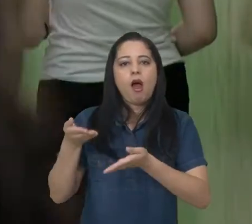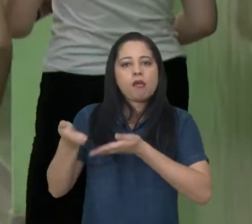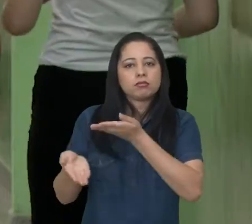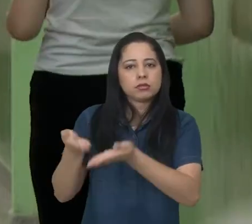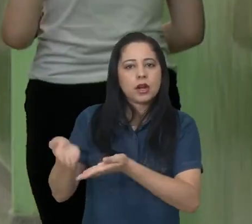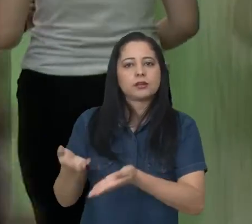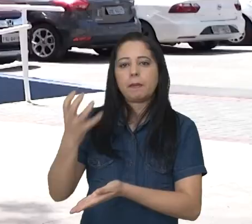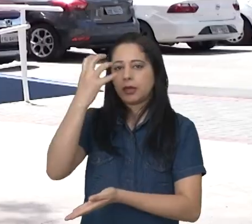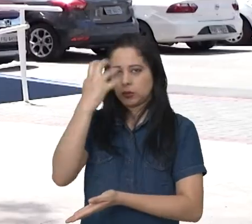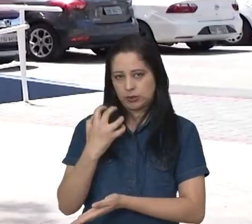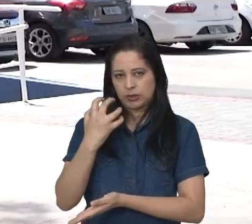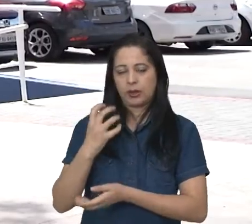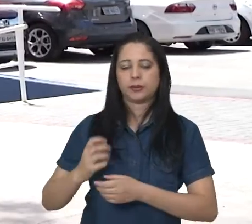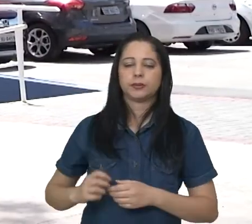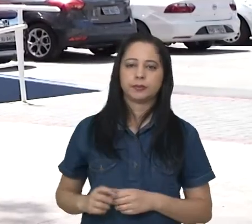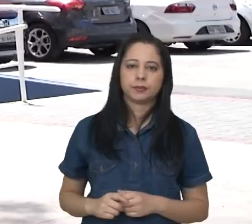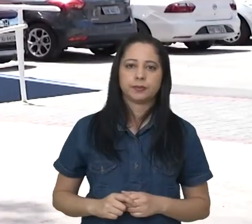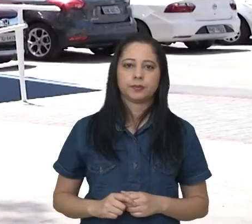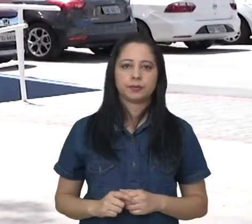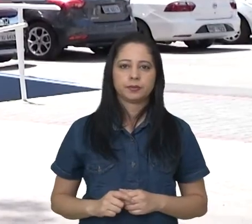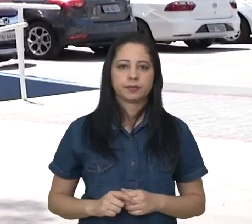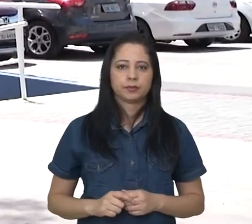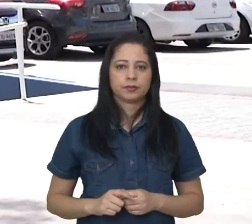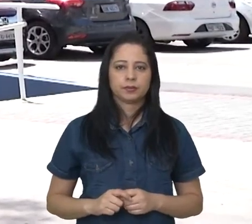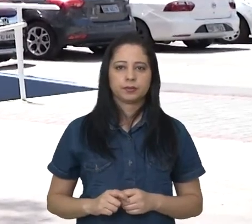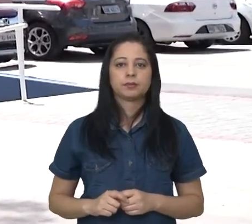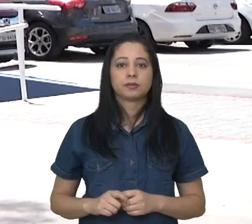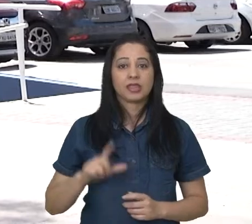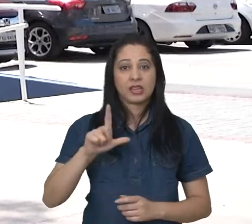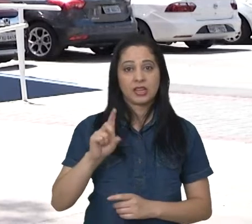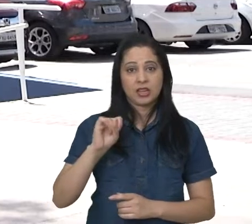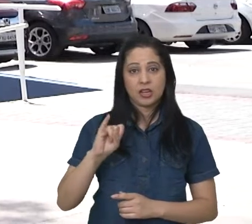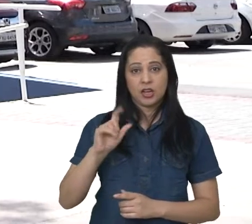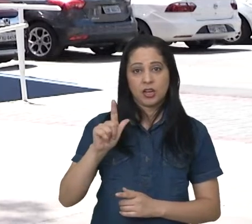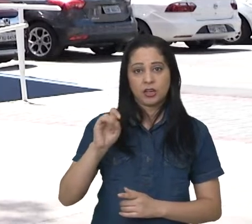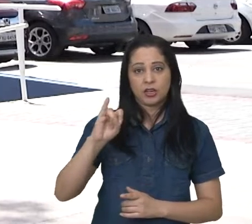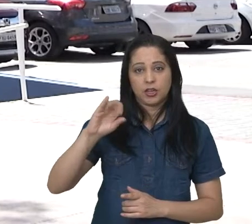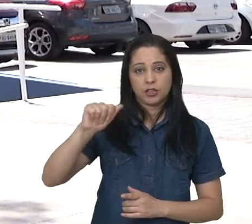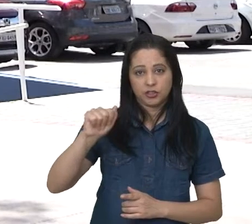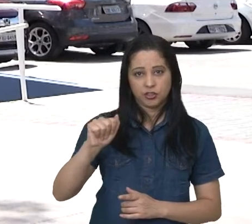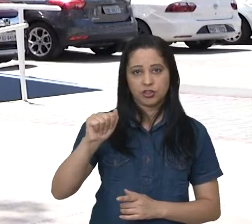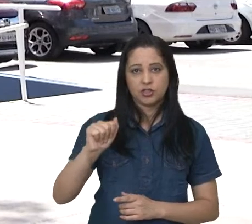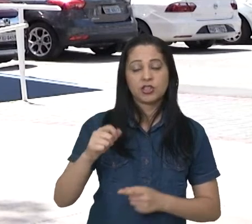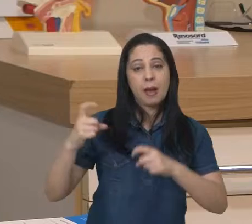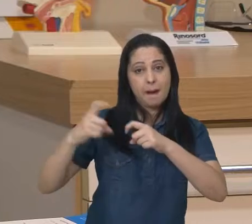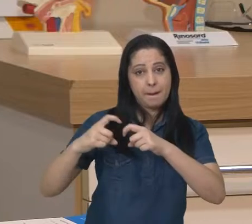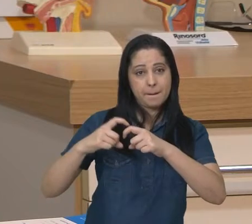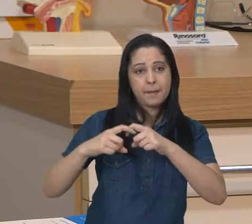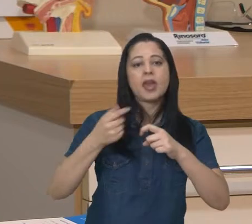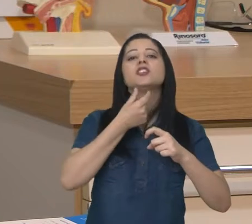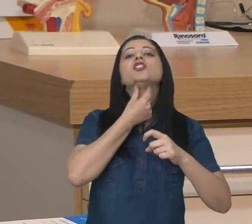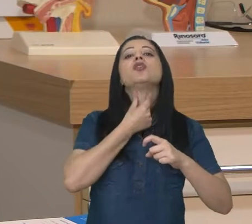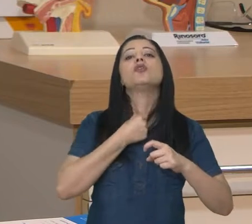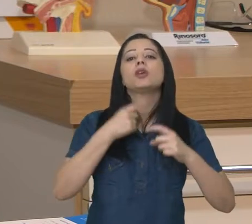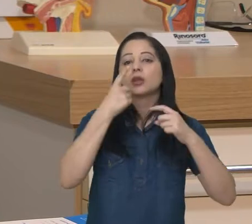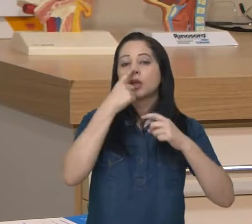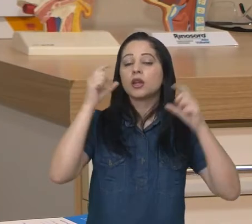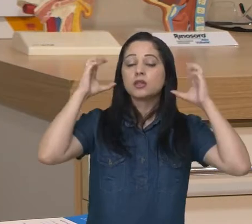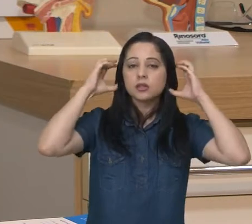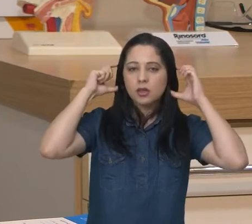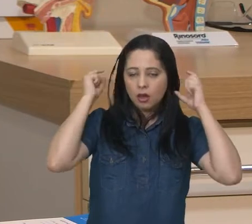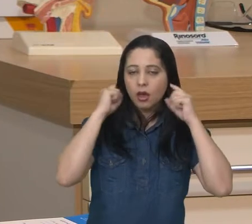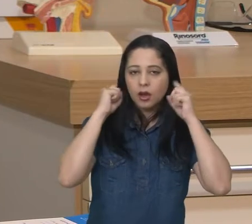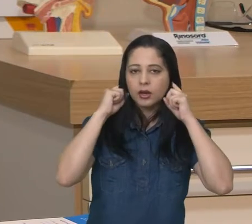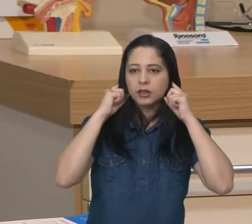alguma deficiência serão encaminhados para tratamentos via Secretaria de Saúde. A Lígia é